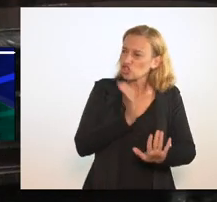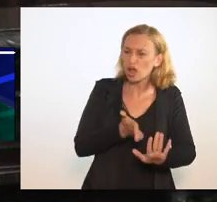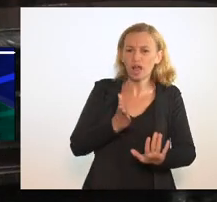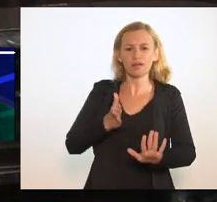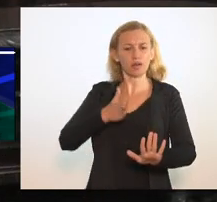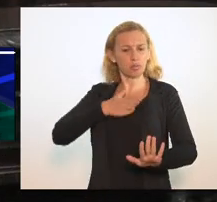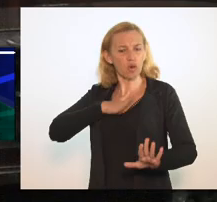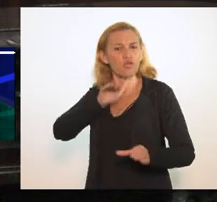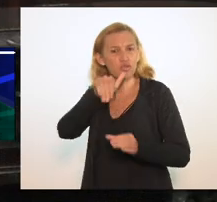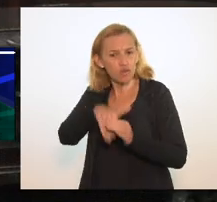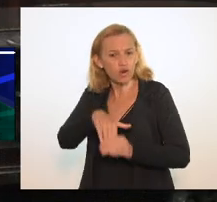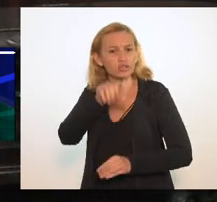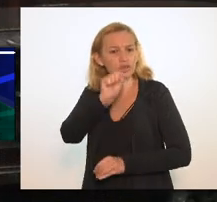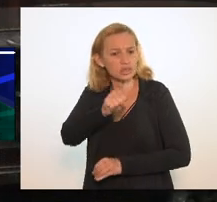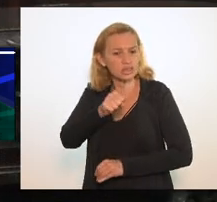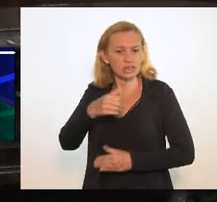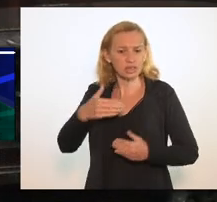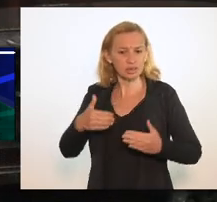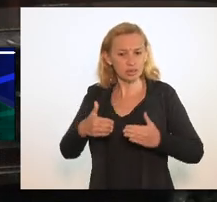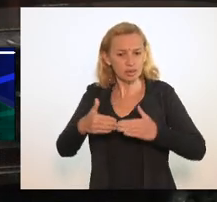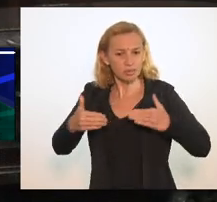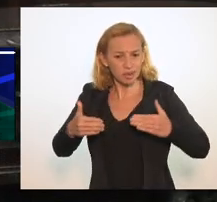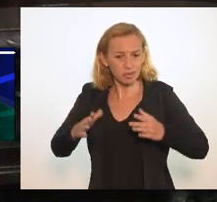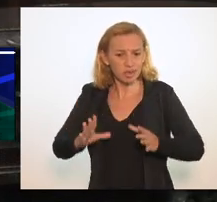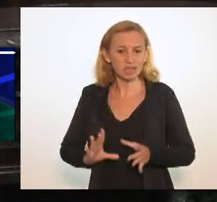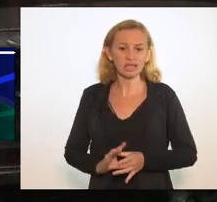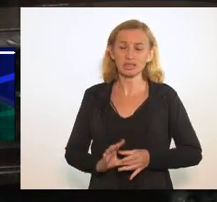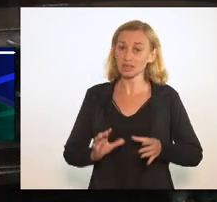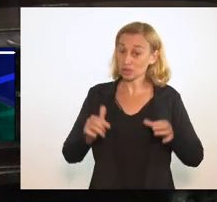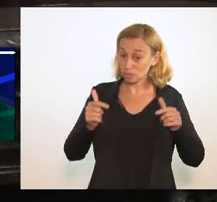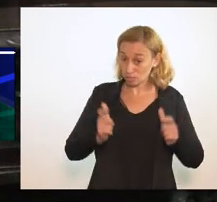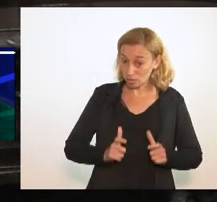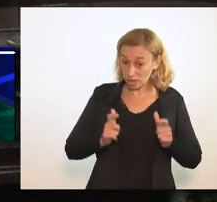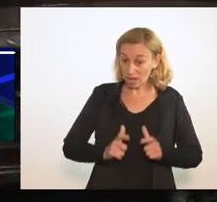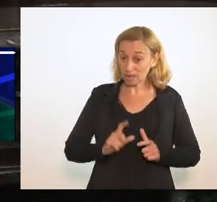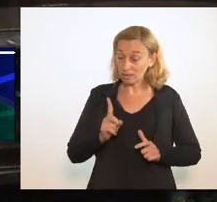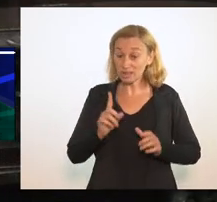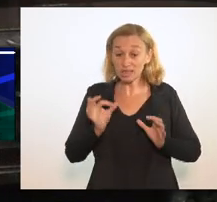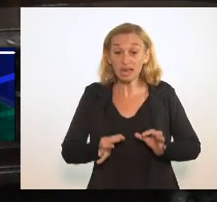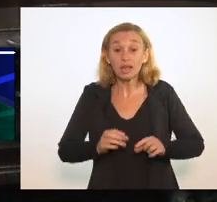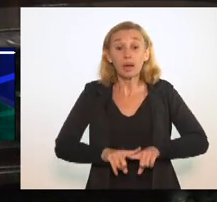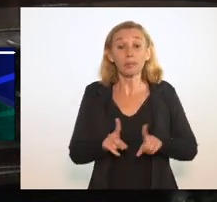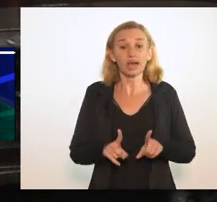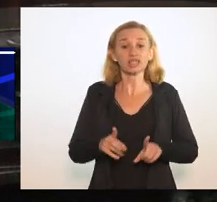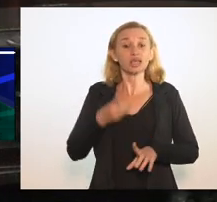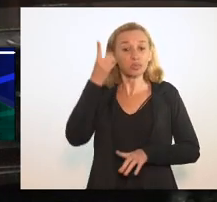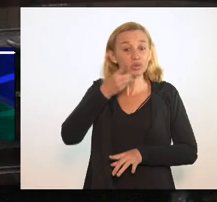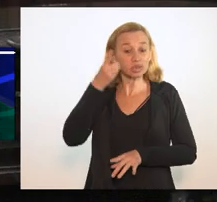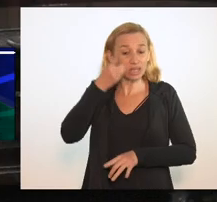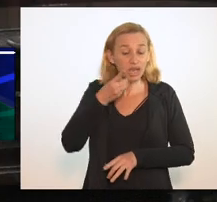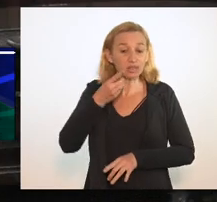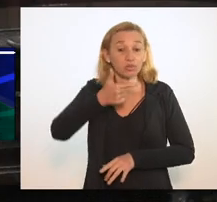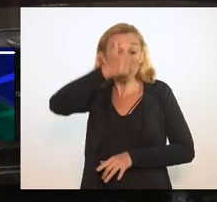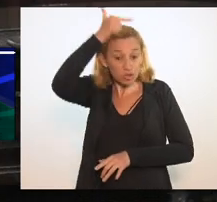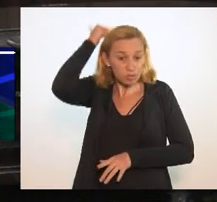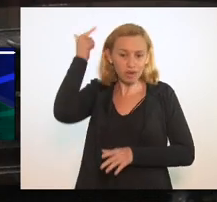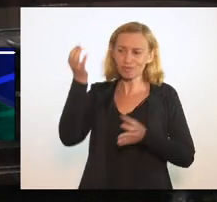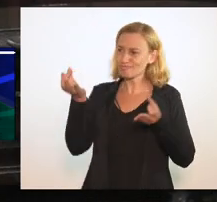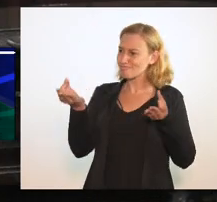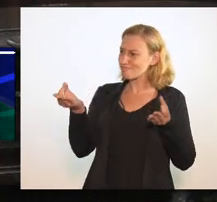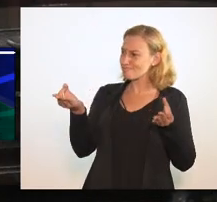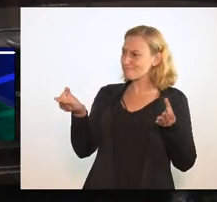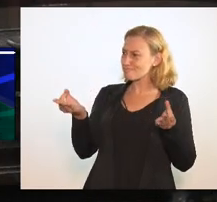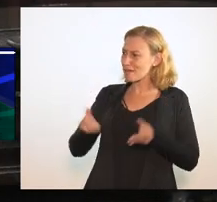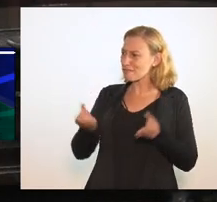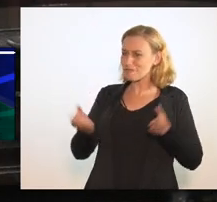meu voto, se assim me per... não é esse o local devido, mas tenho certeza que o Luiz Paulo fará uma excelente presidência